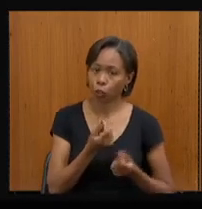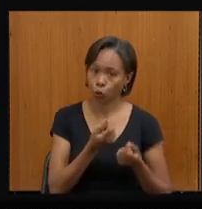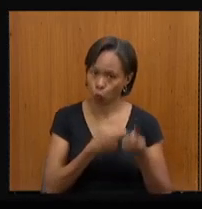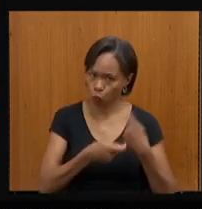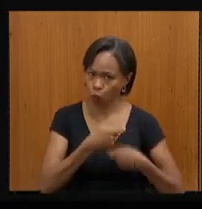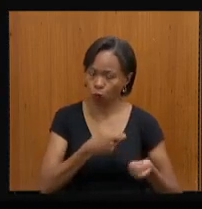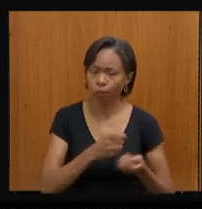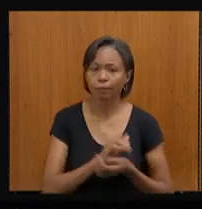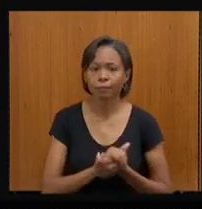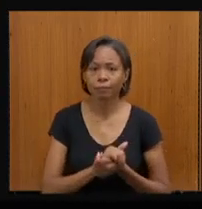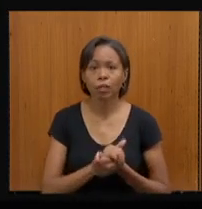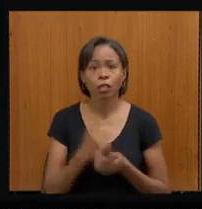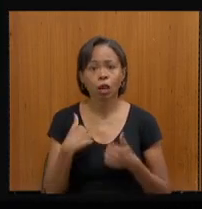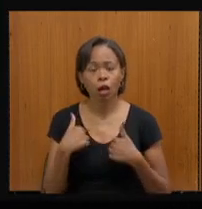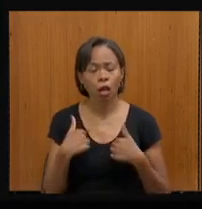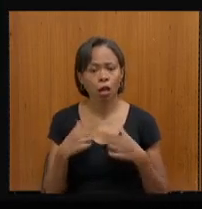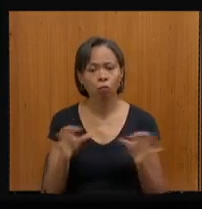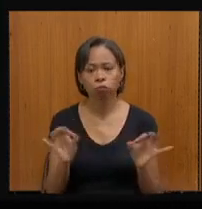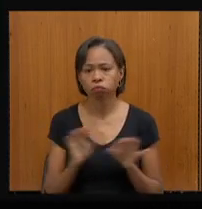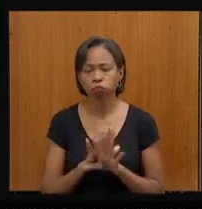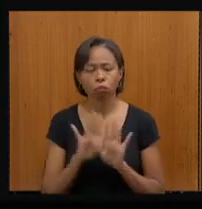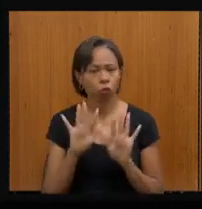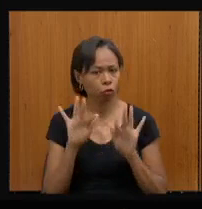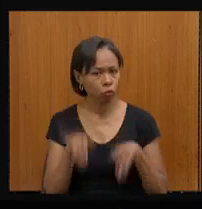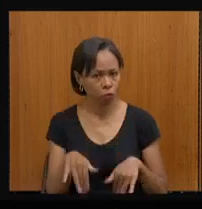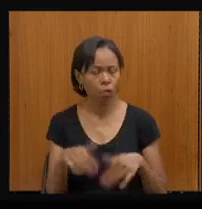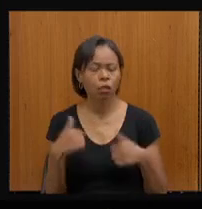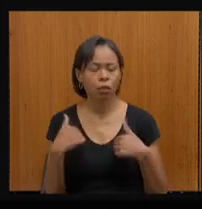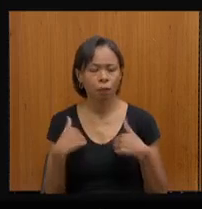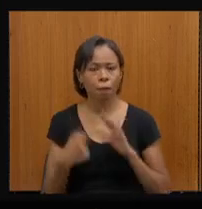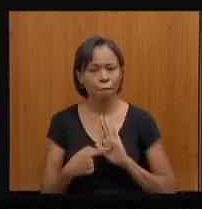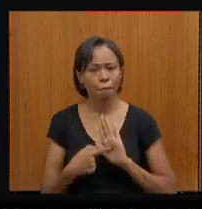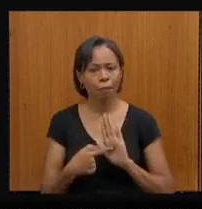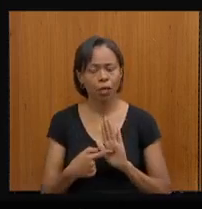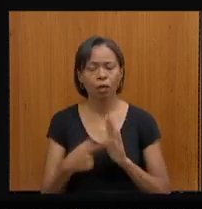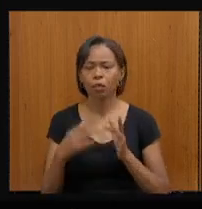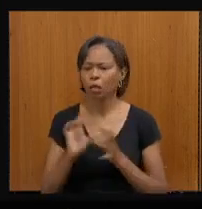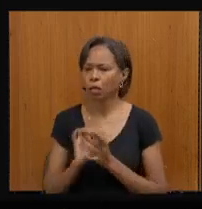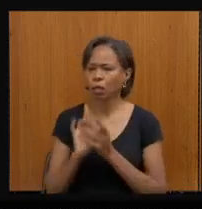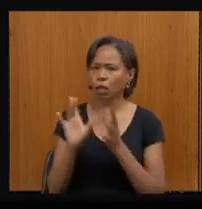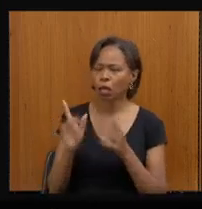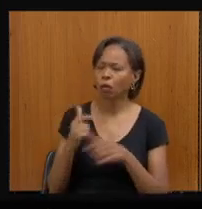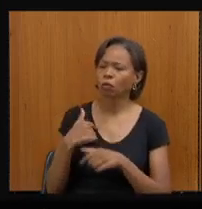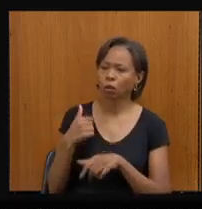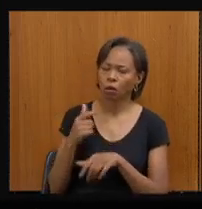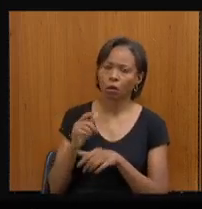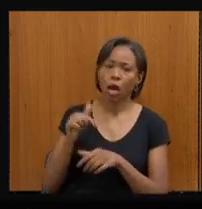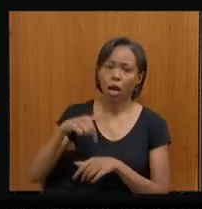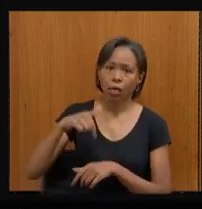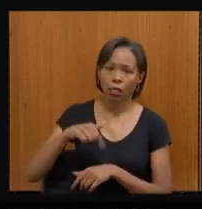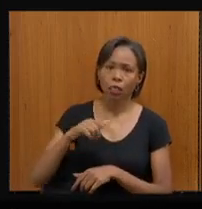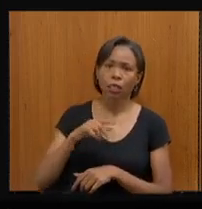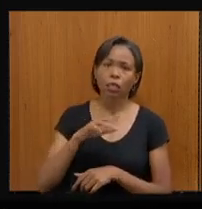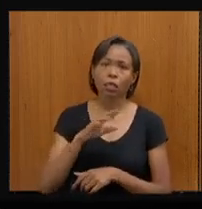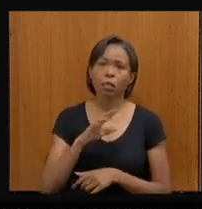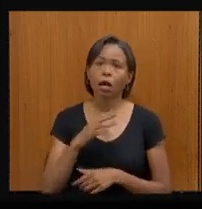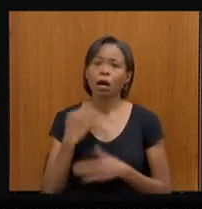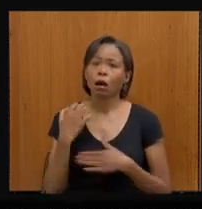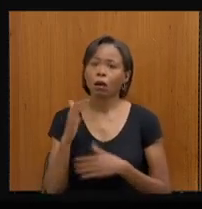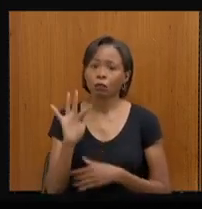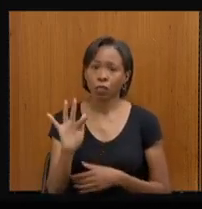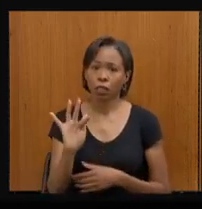encerro aqui Então essa moça apresentação do que para disposição aqui na Federação das indústrias do